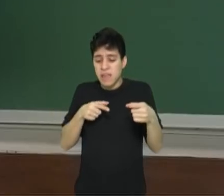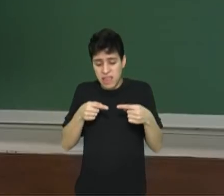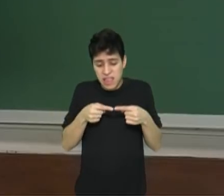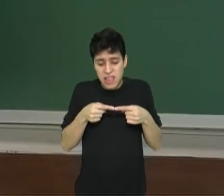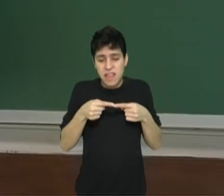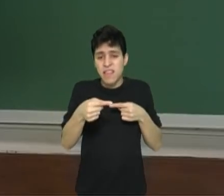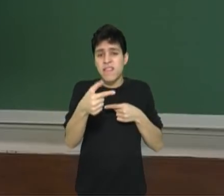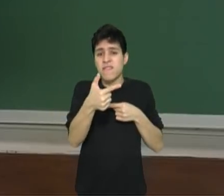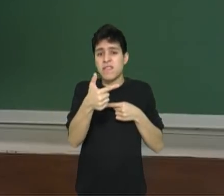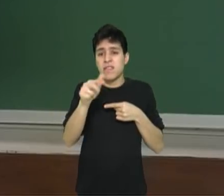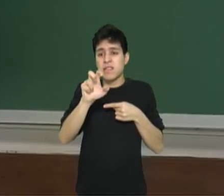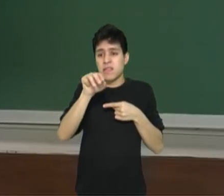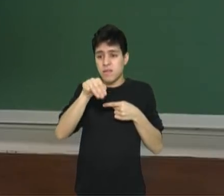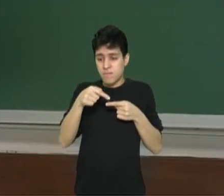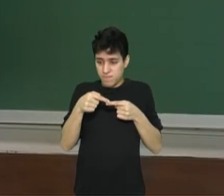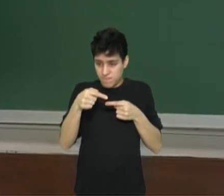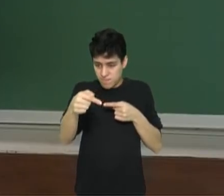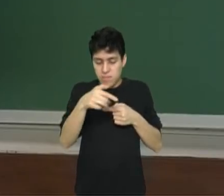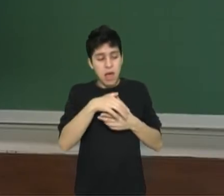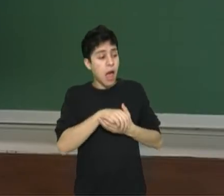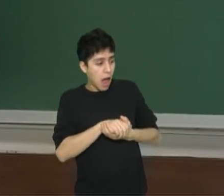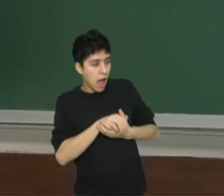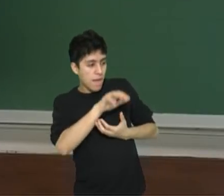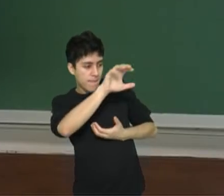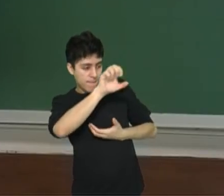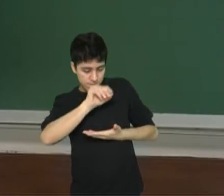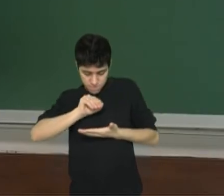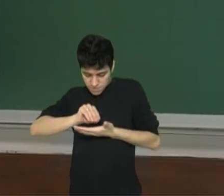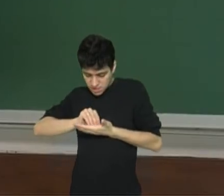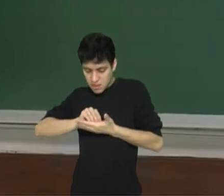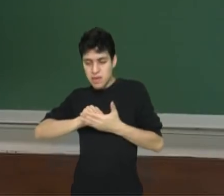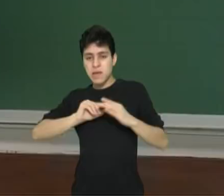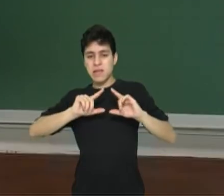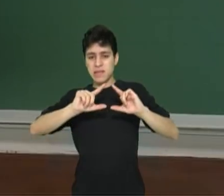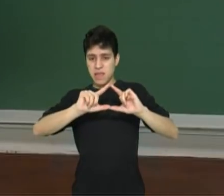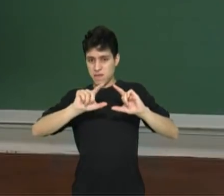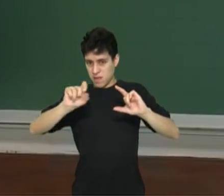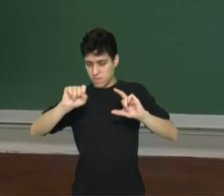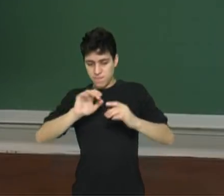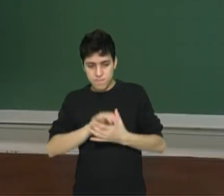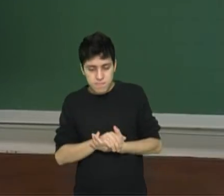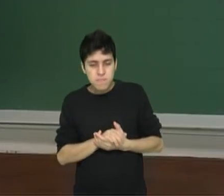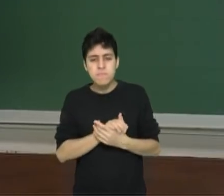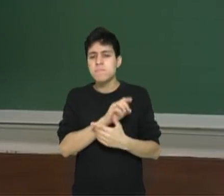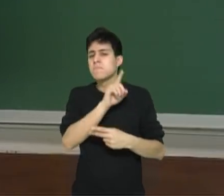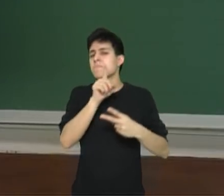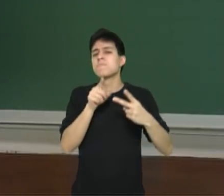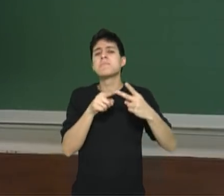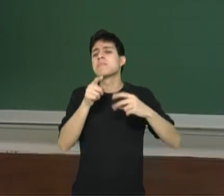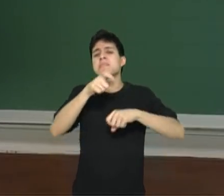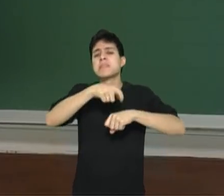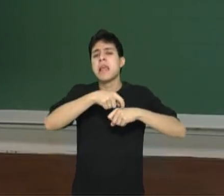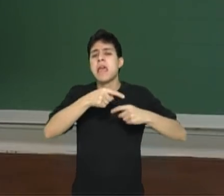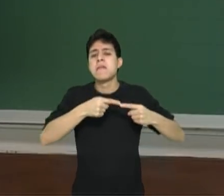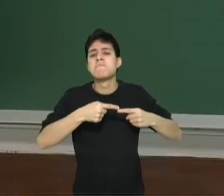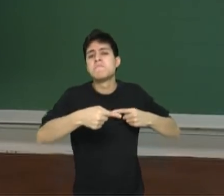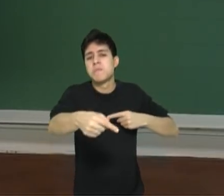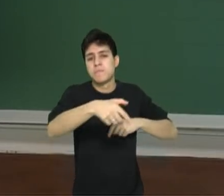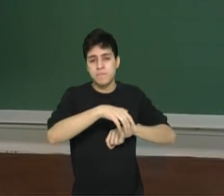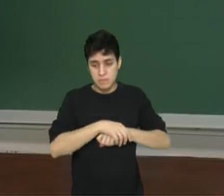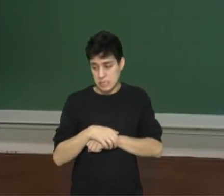os 25 metros, esses 25 é o nosso ΔS, tá? Em quanto tempo ele fez isso? Em